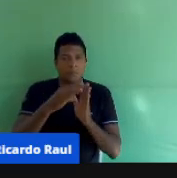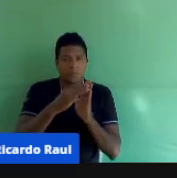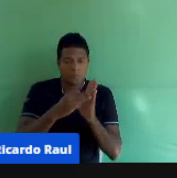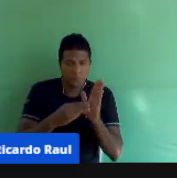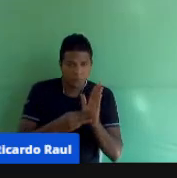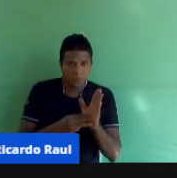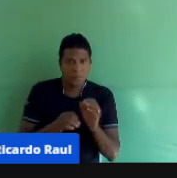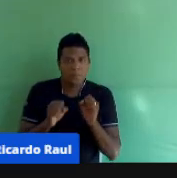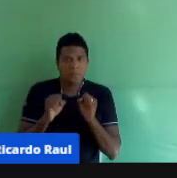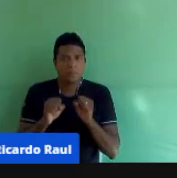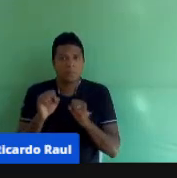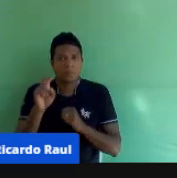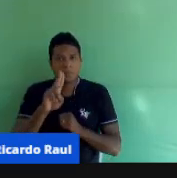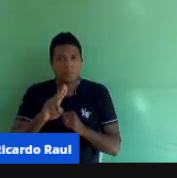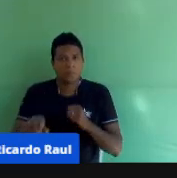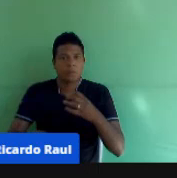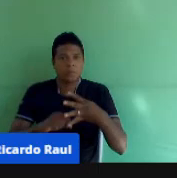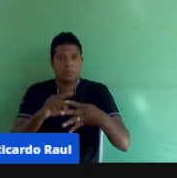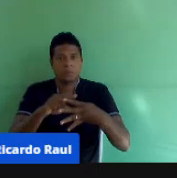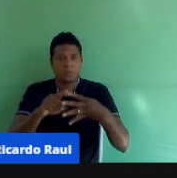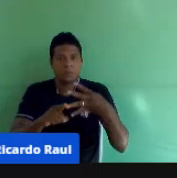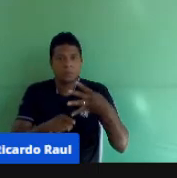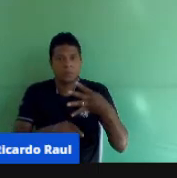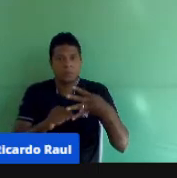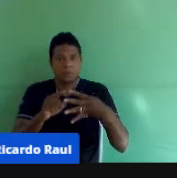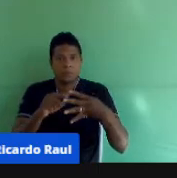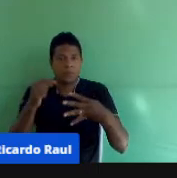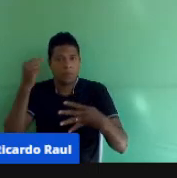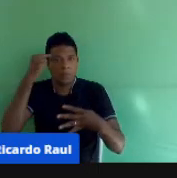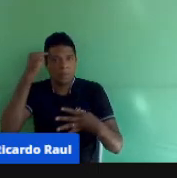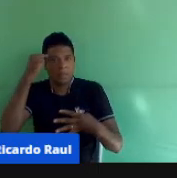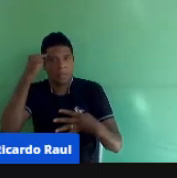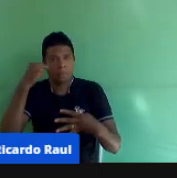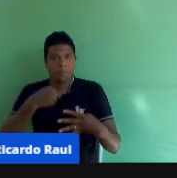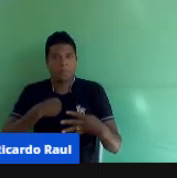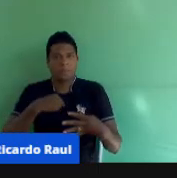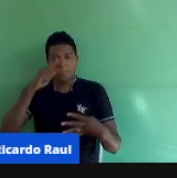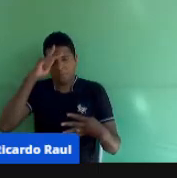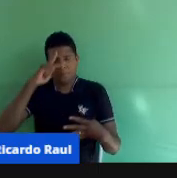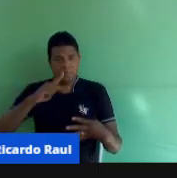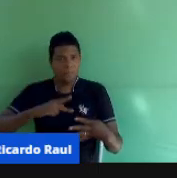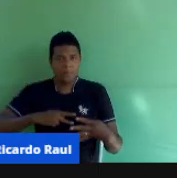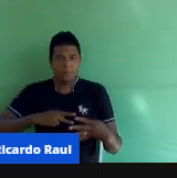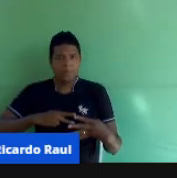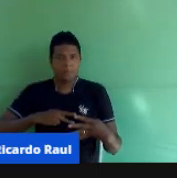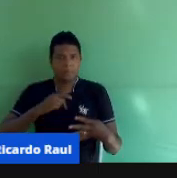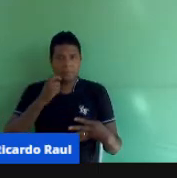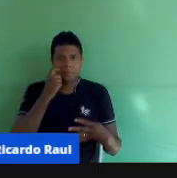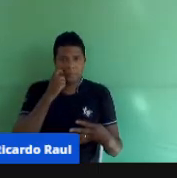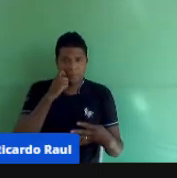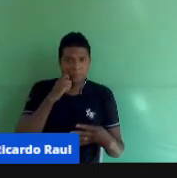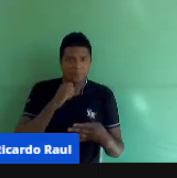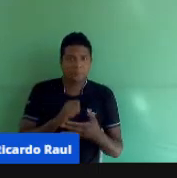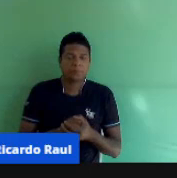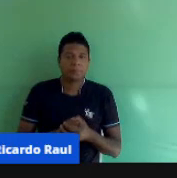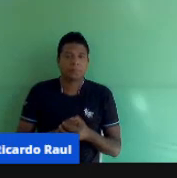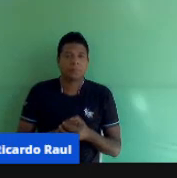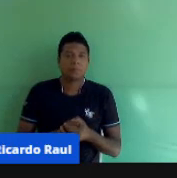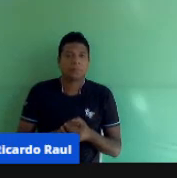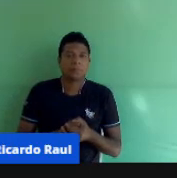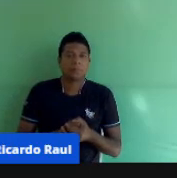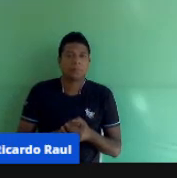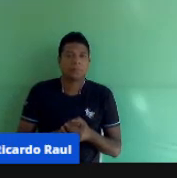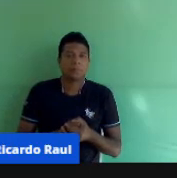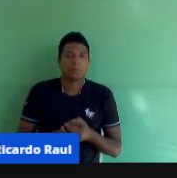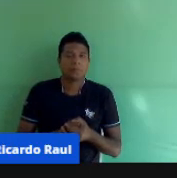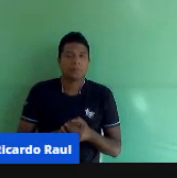podemos fazer 4 atividades. Então, não fui eu que pensei essas atividades e elas não são exclusivas